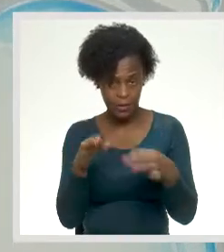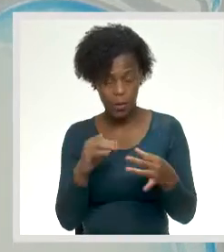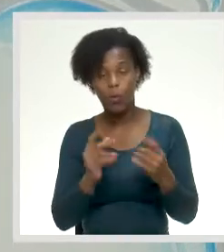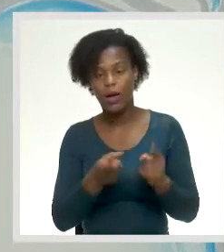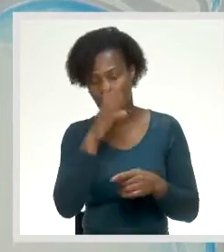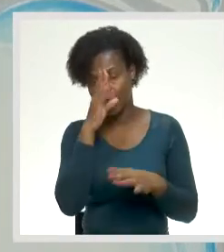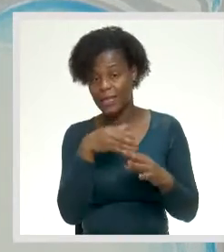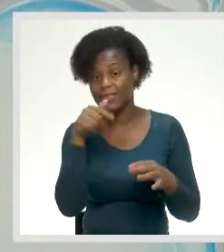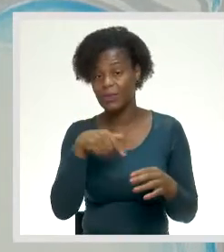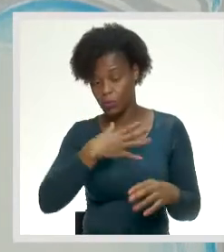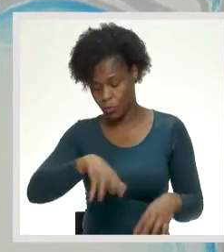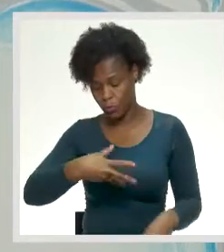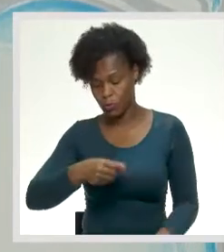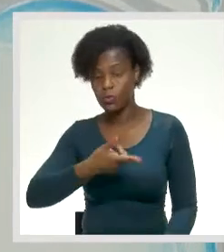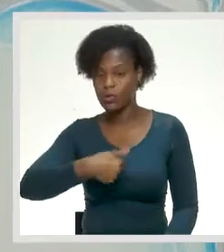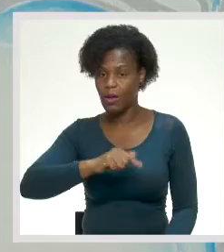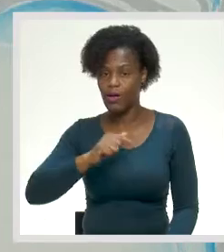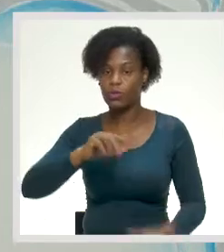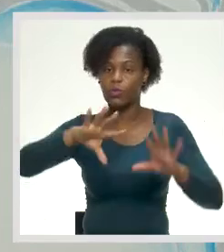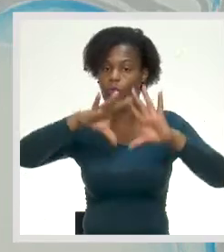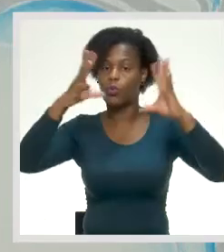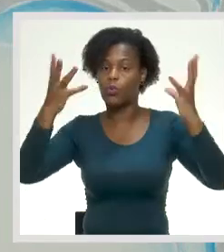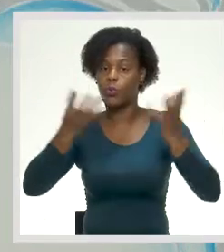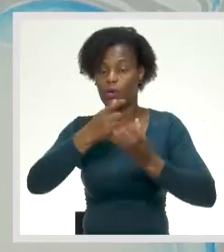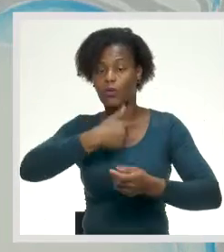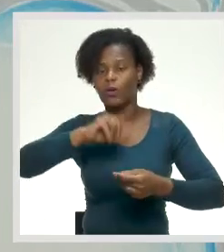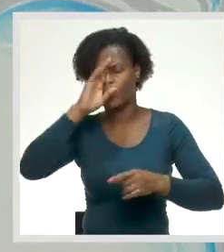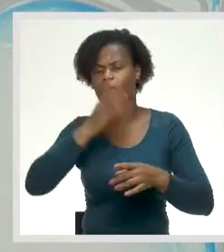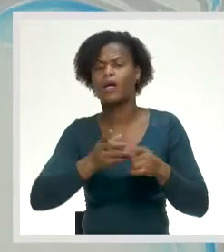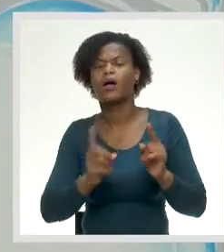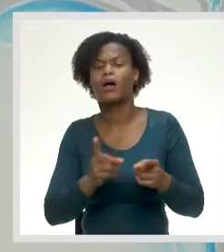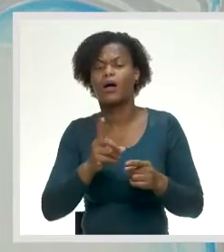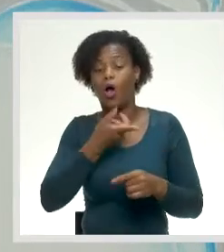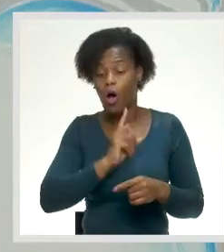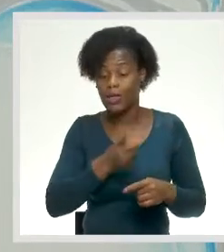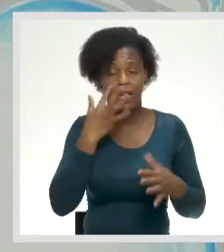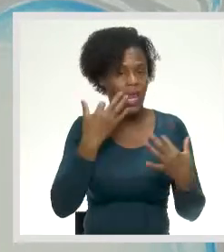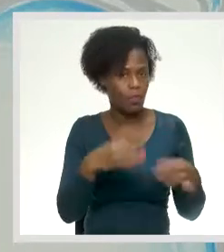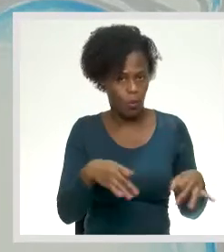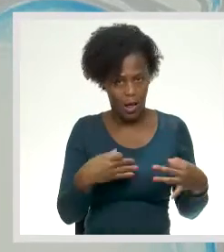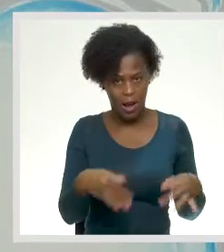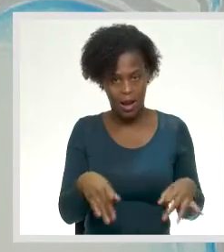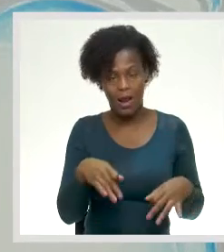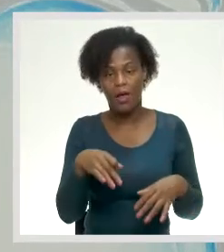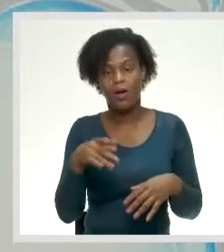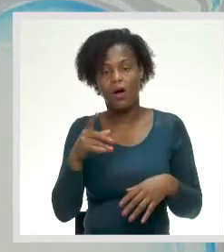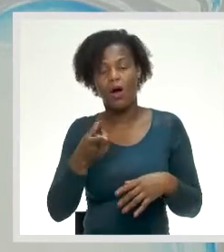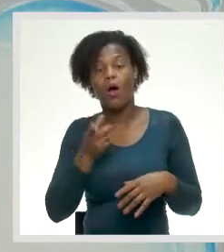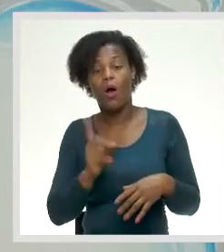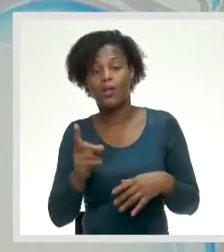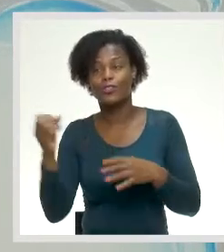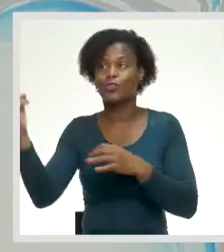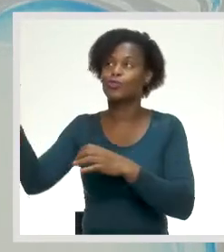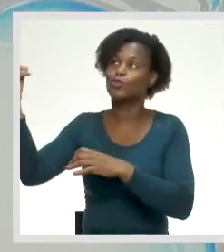que acontece no nosso mundo, no nosso universo, é que a ordem natural, a ordem do nascer